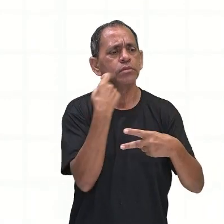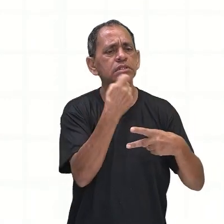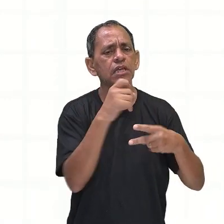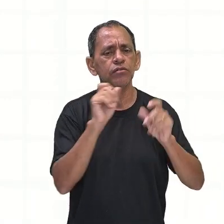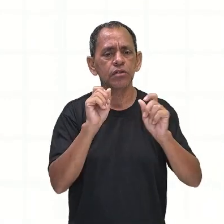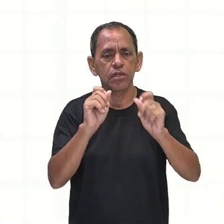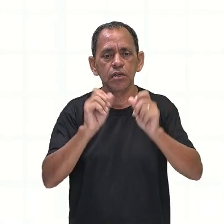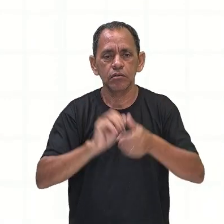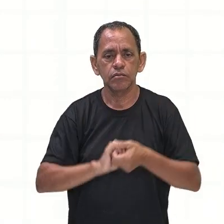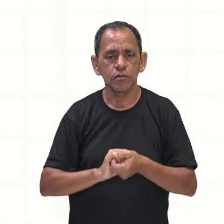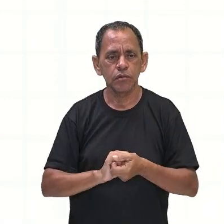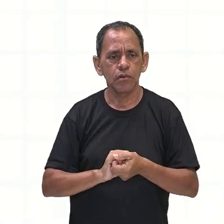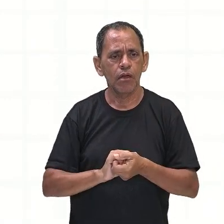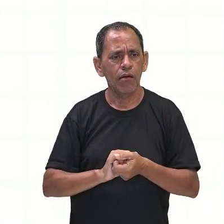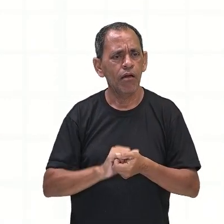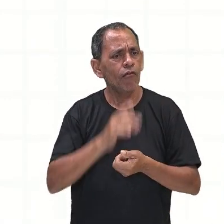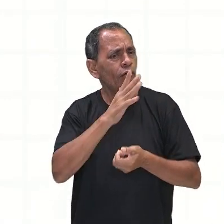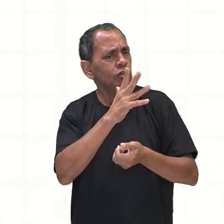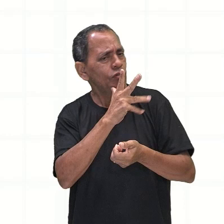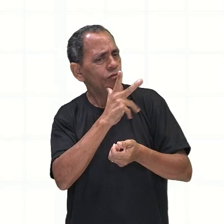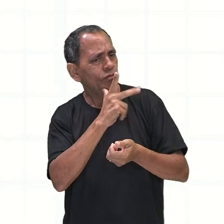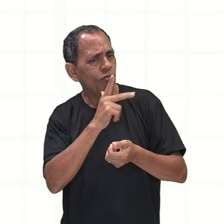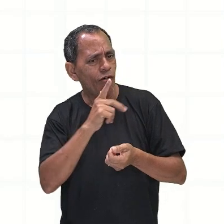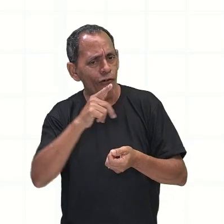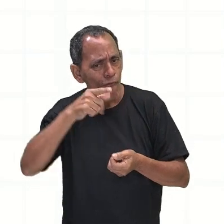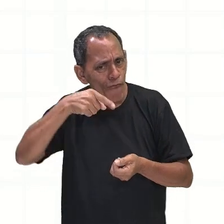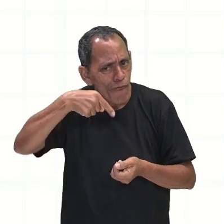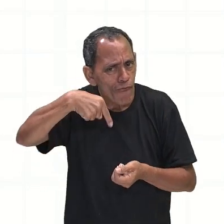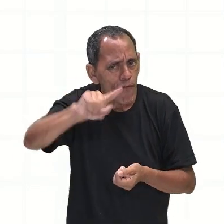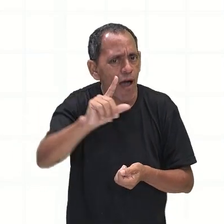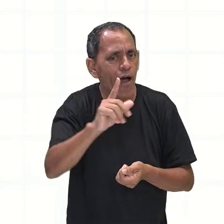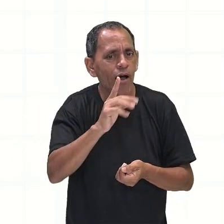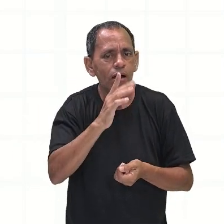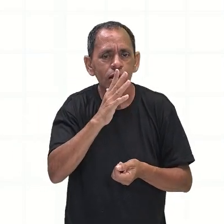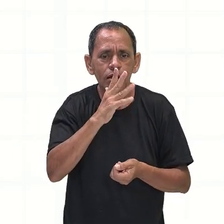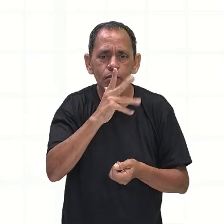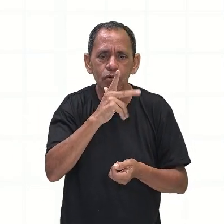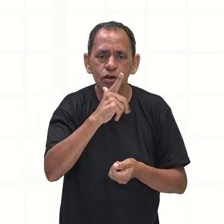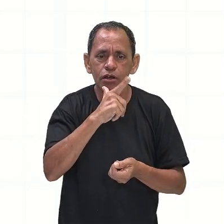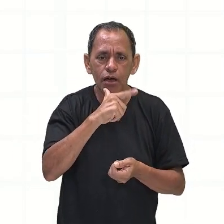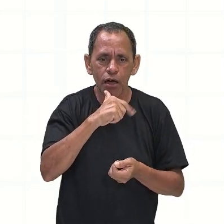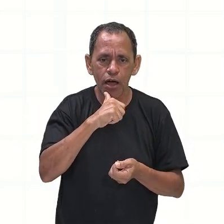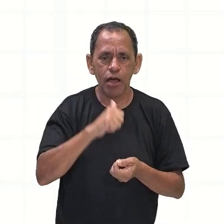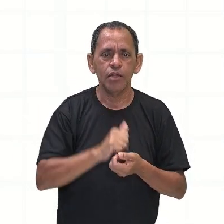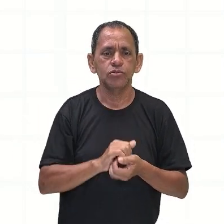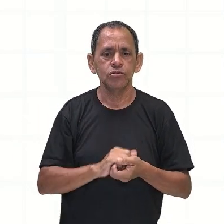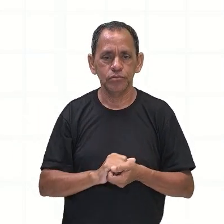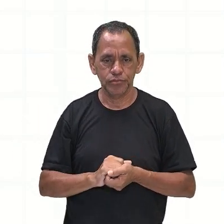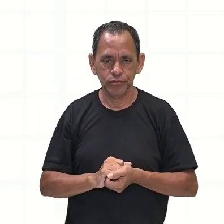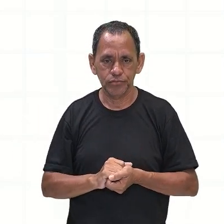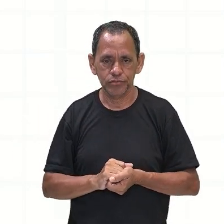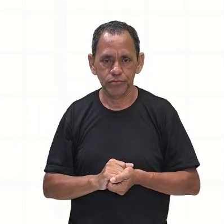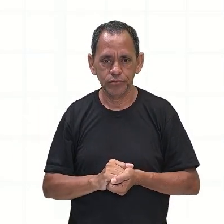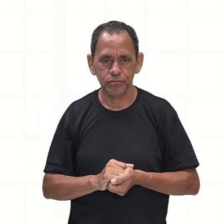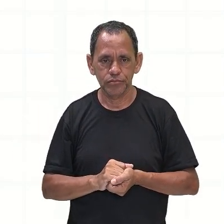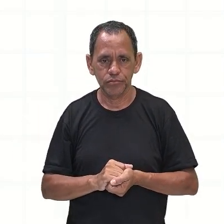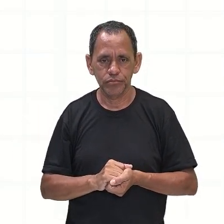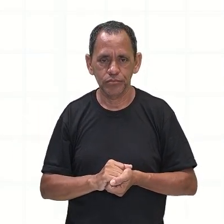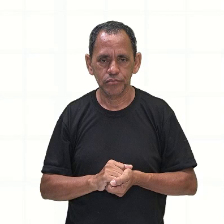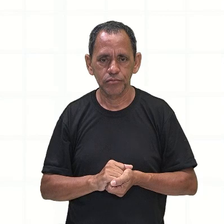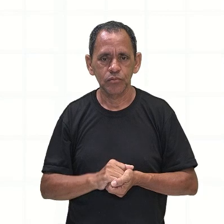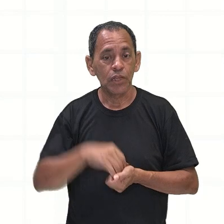Vá devagar, Maria. A rua está muito perigosa. Qual é a palavra utilizada aí para fazer